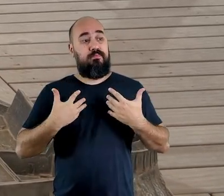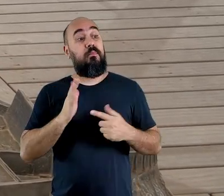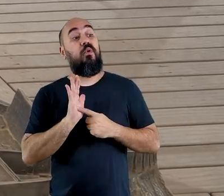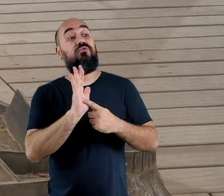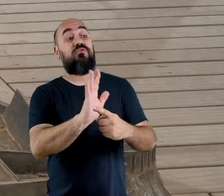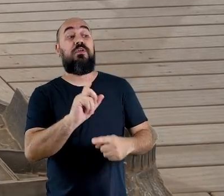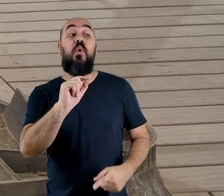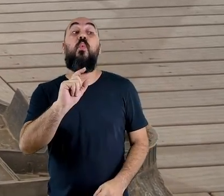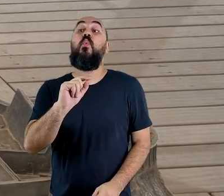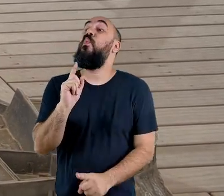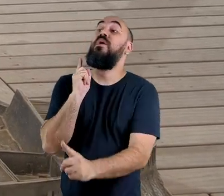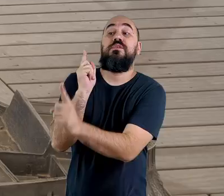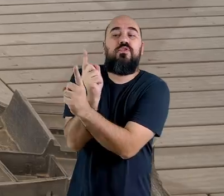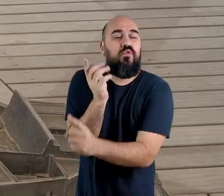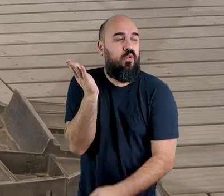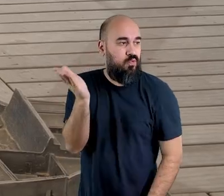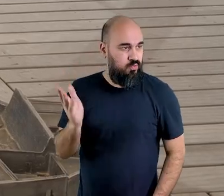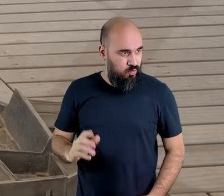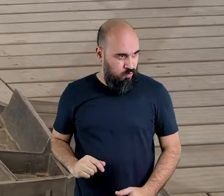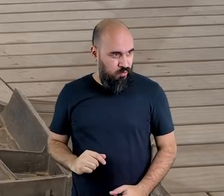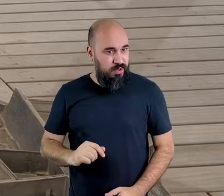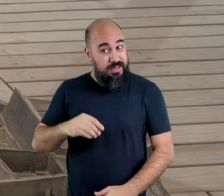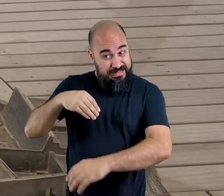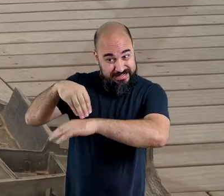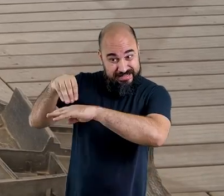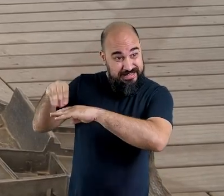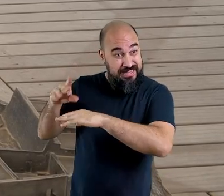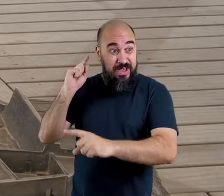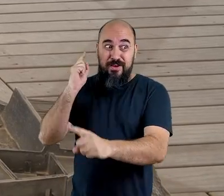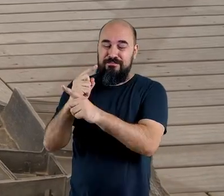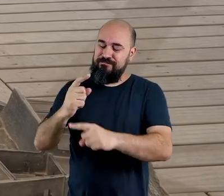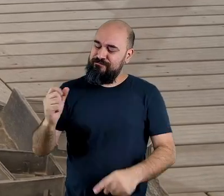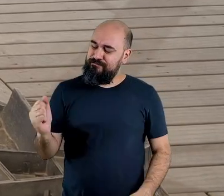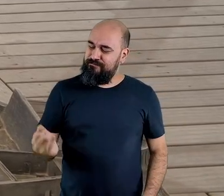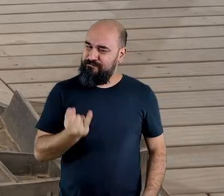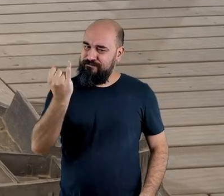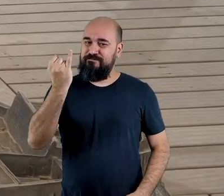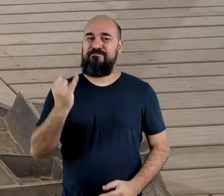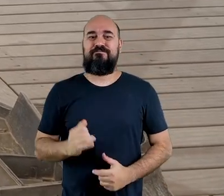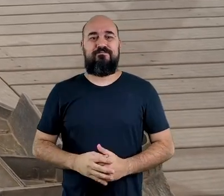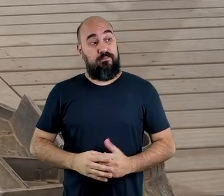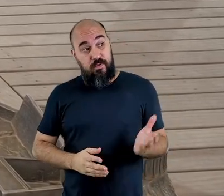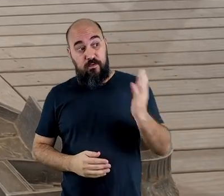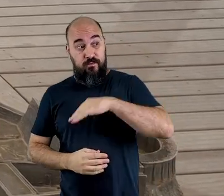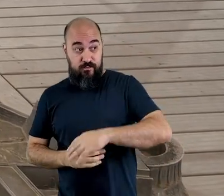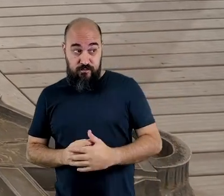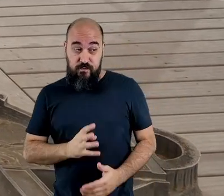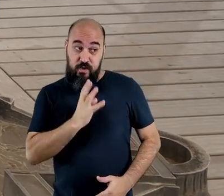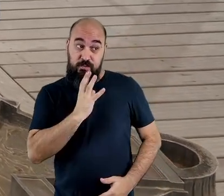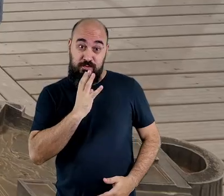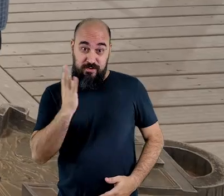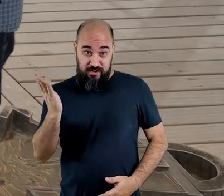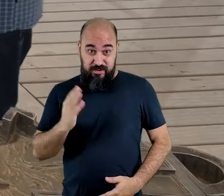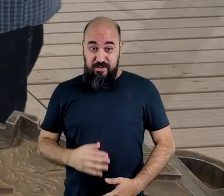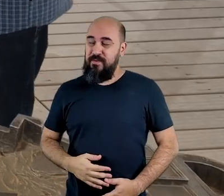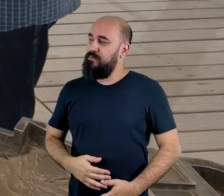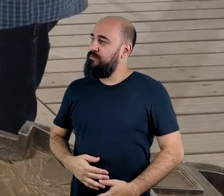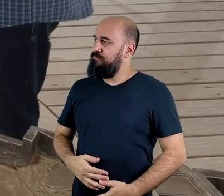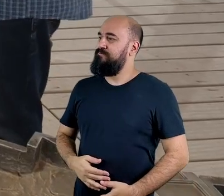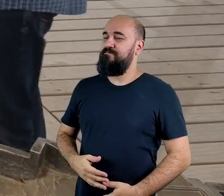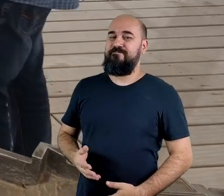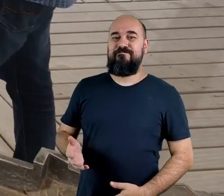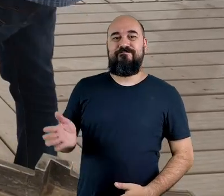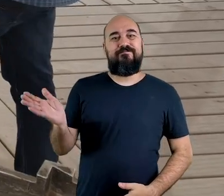lá quando fizeram as escavações dentro desses armazéns. Então, vamos lá ver os armazéns agora? Então vamos lá,